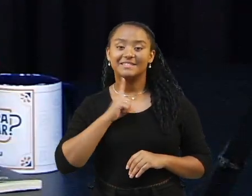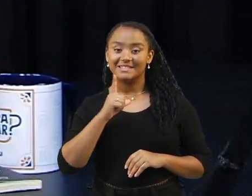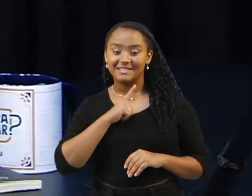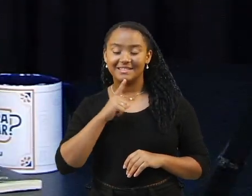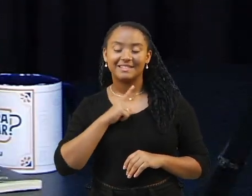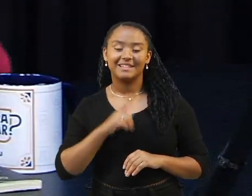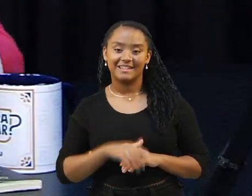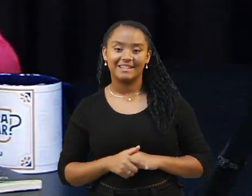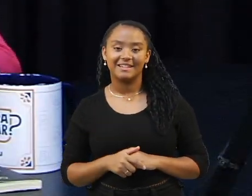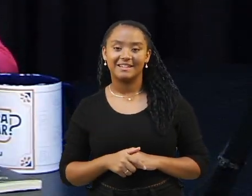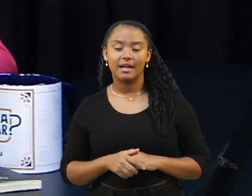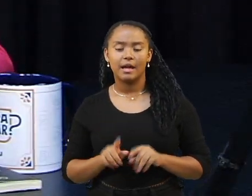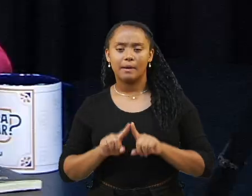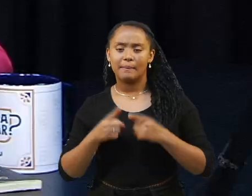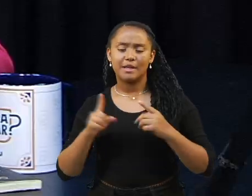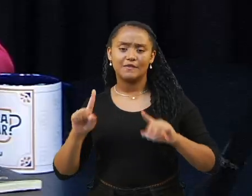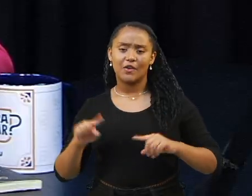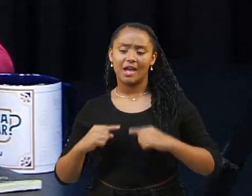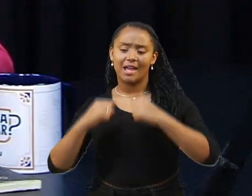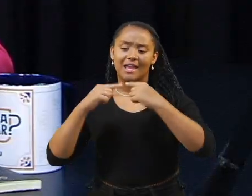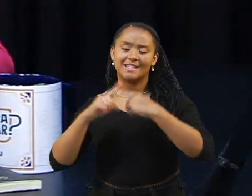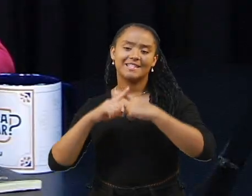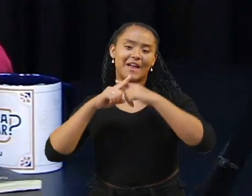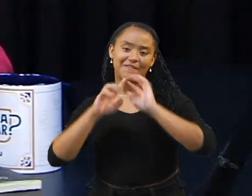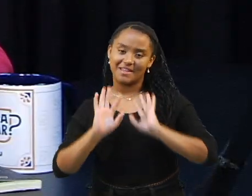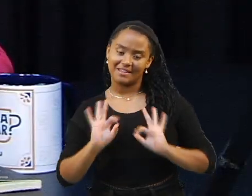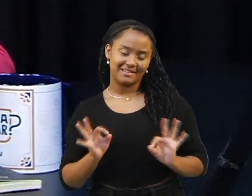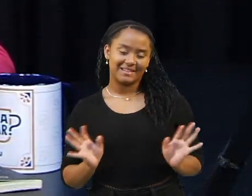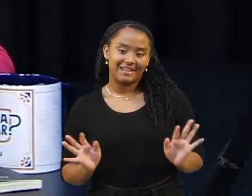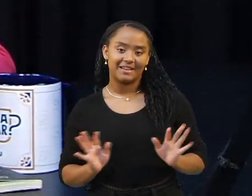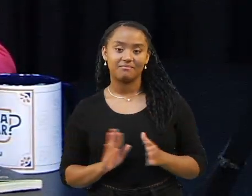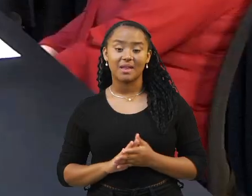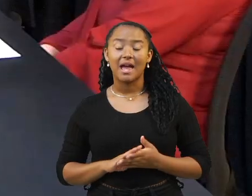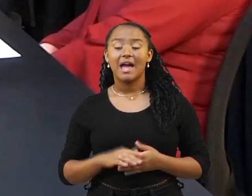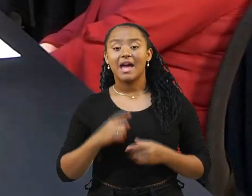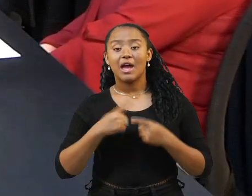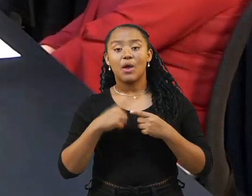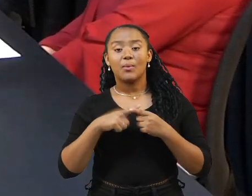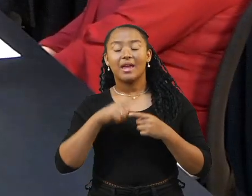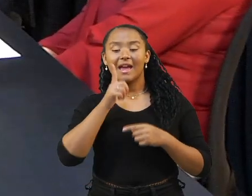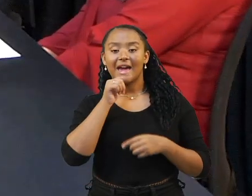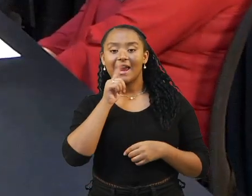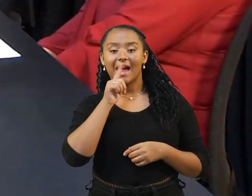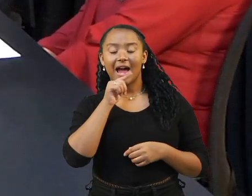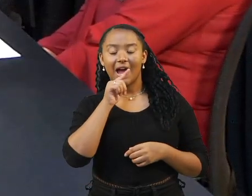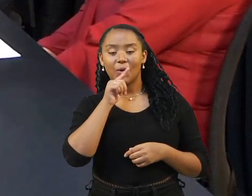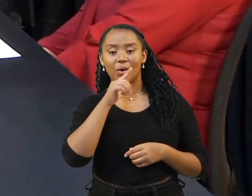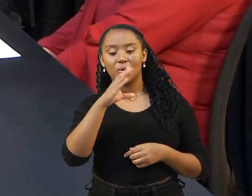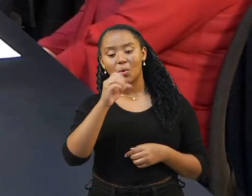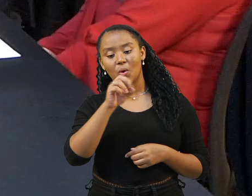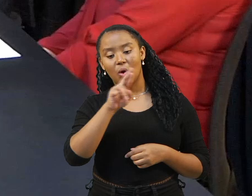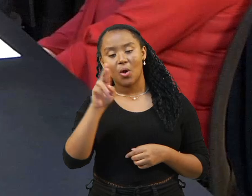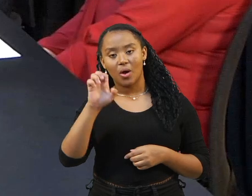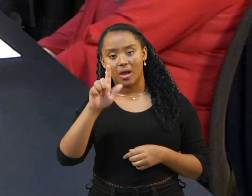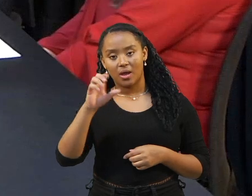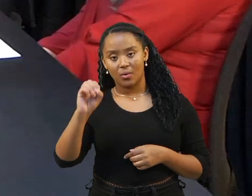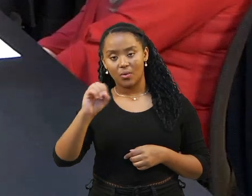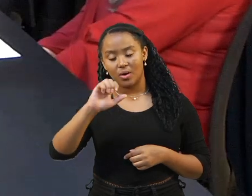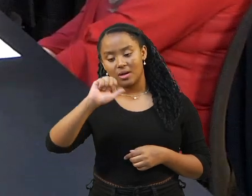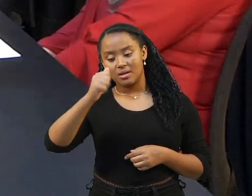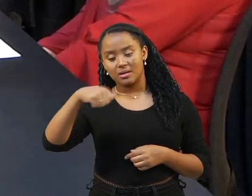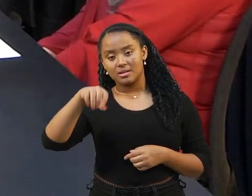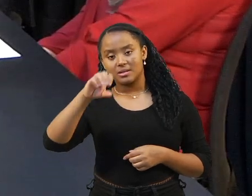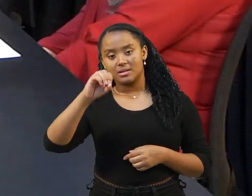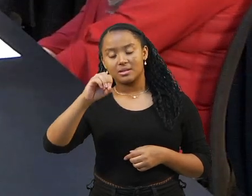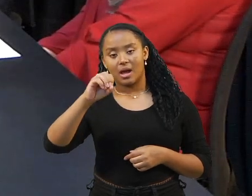subindo. São desafios, Era a né? água do córrego São Pedro, que hoje, por cima de onde passa a Rondônia, então, passava tudo